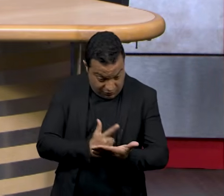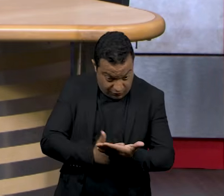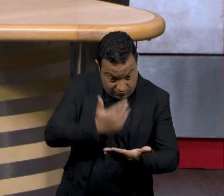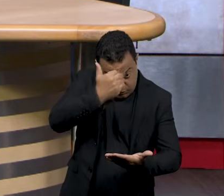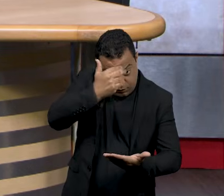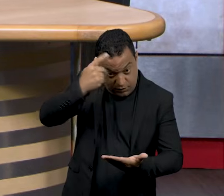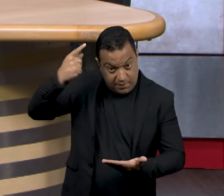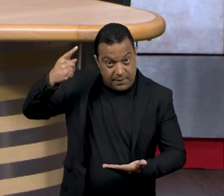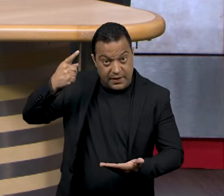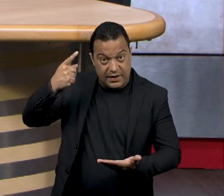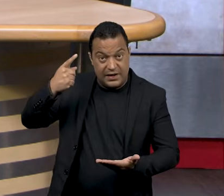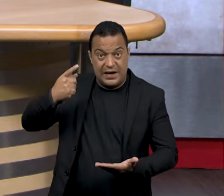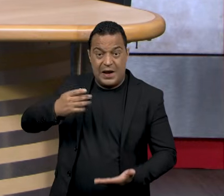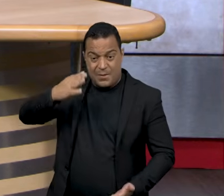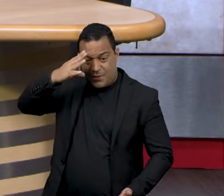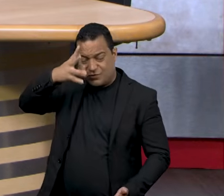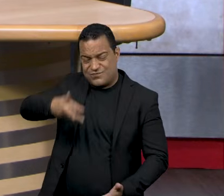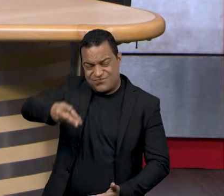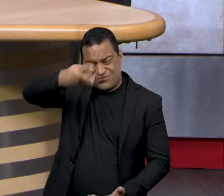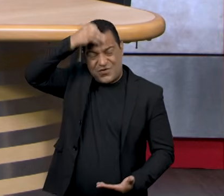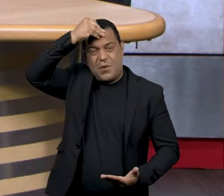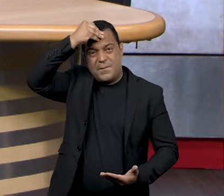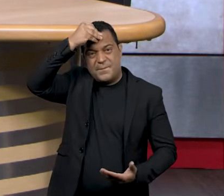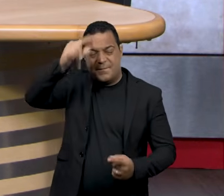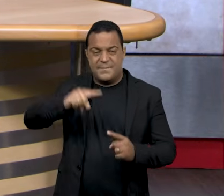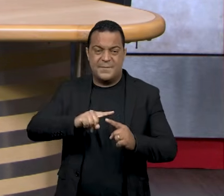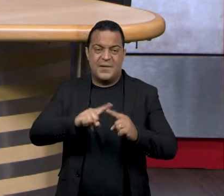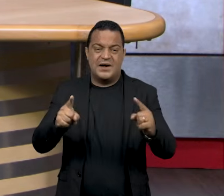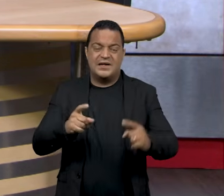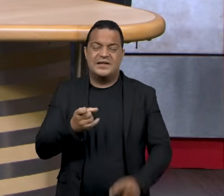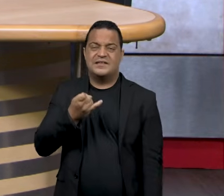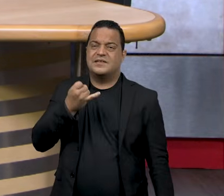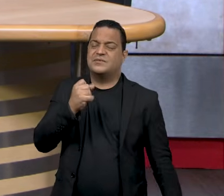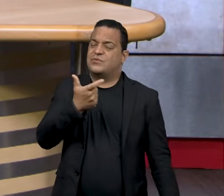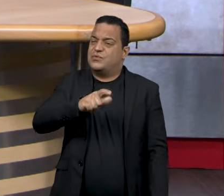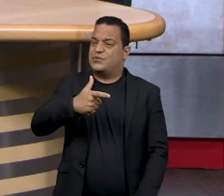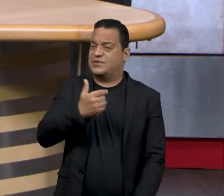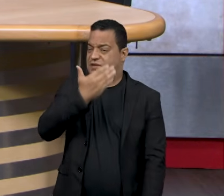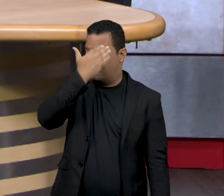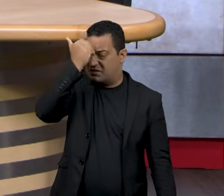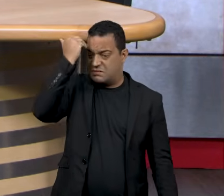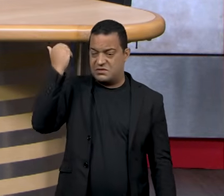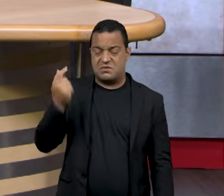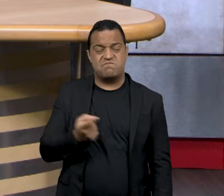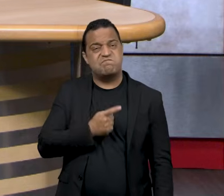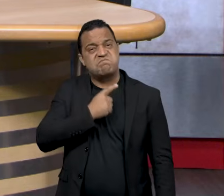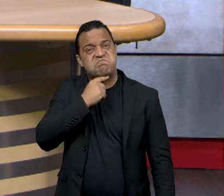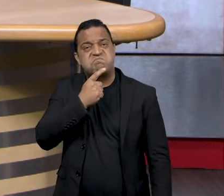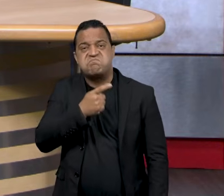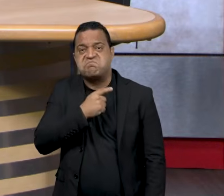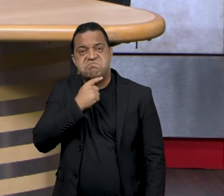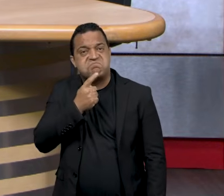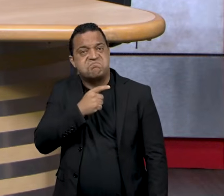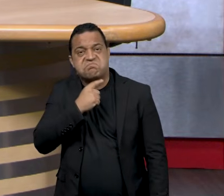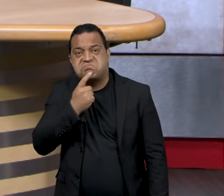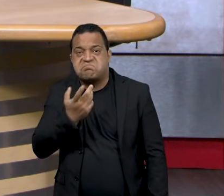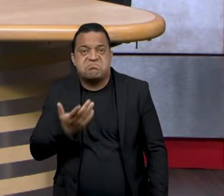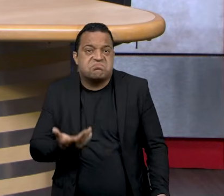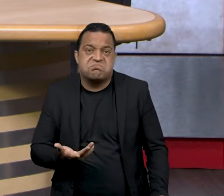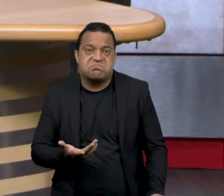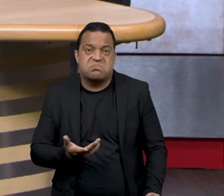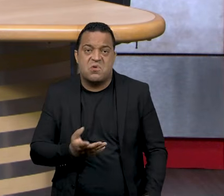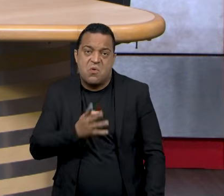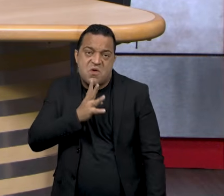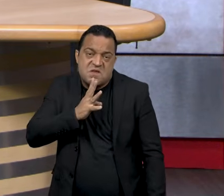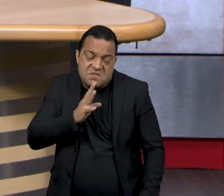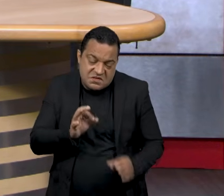inteiro de Provérbios. Verdade. Mas se não houver sabedoria, esse conhecimento de nada vale,